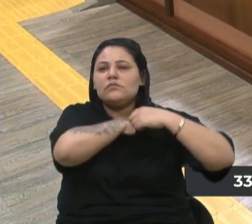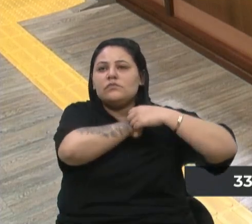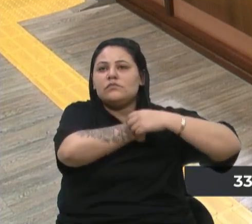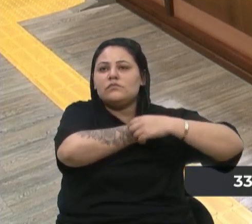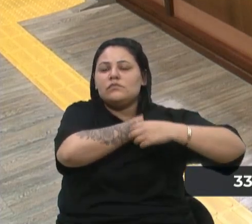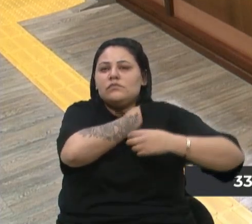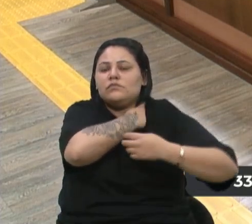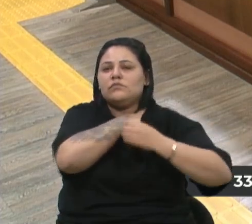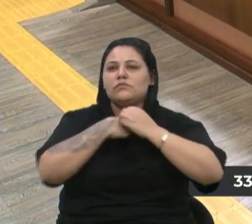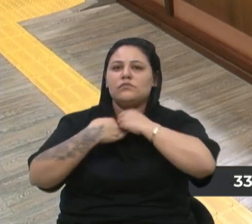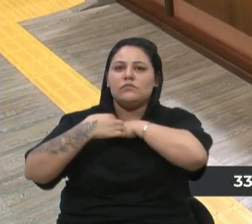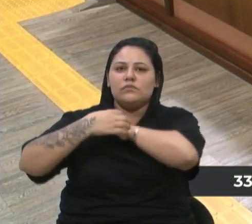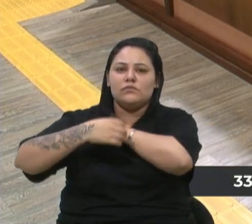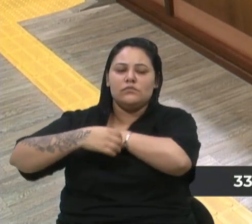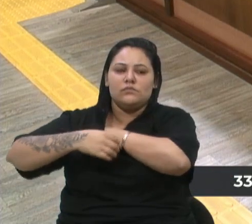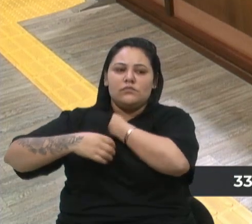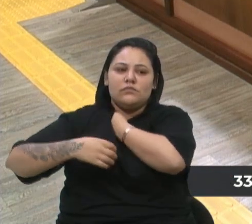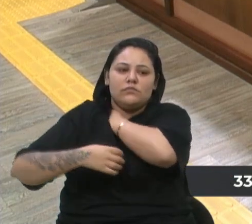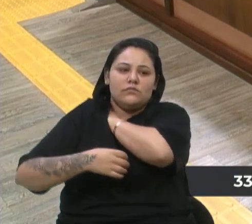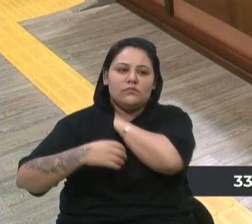Rose Frigieri.